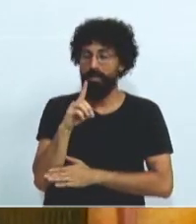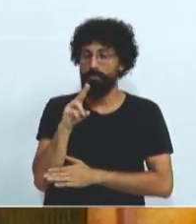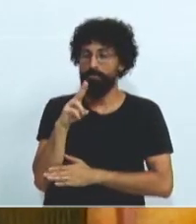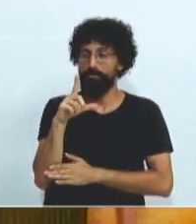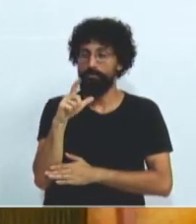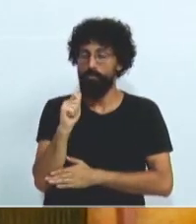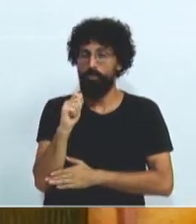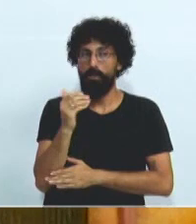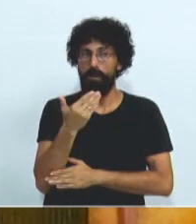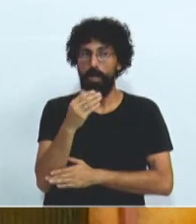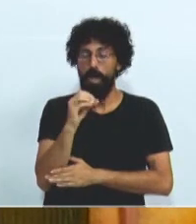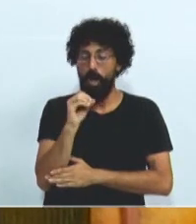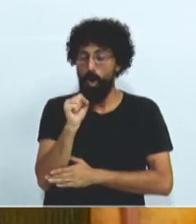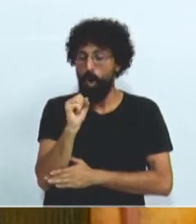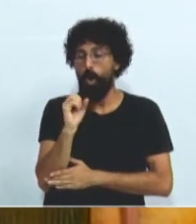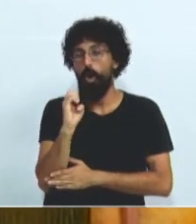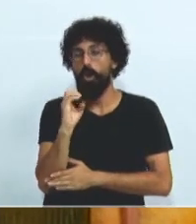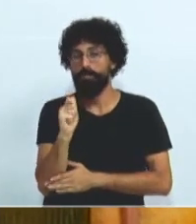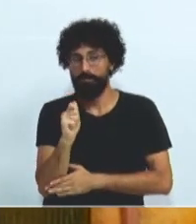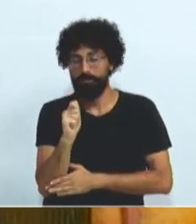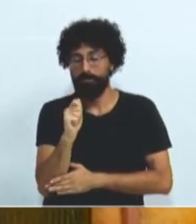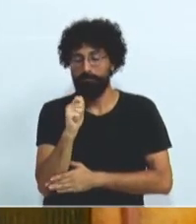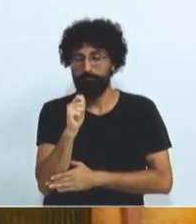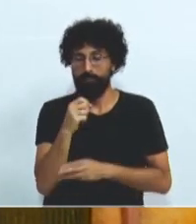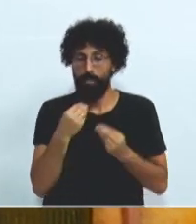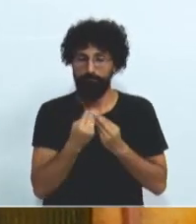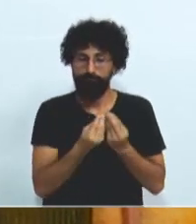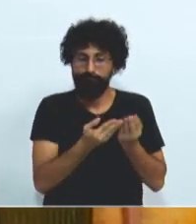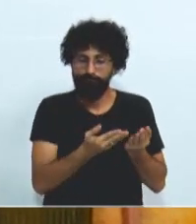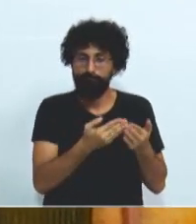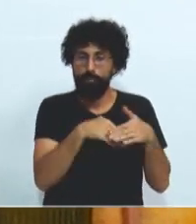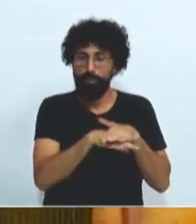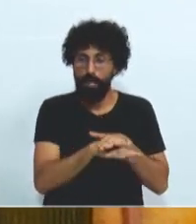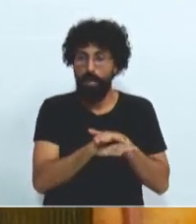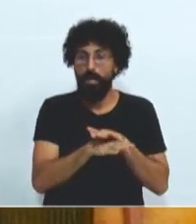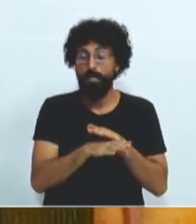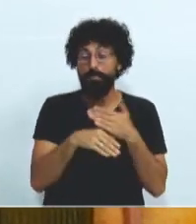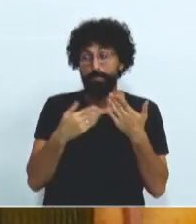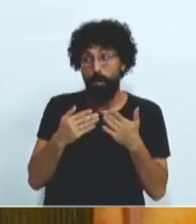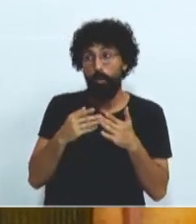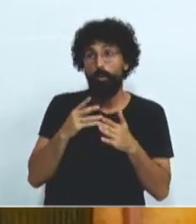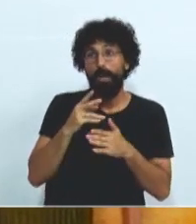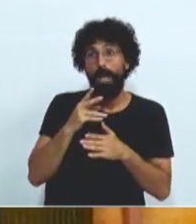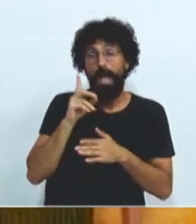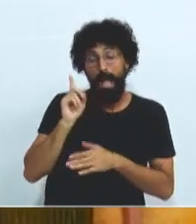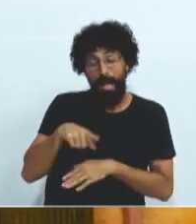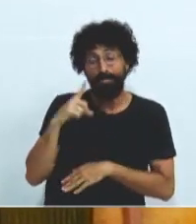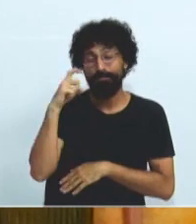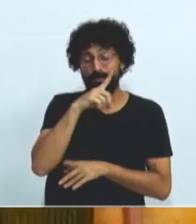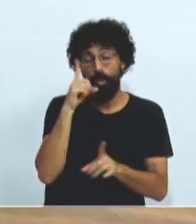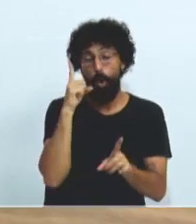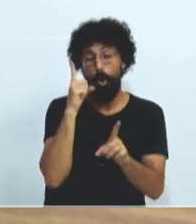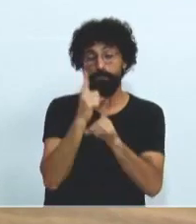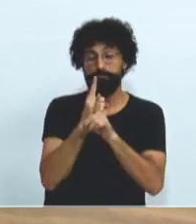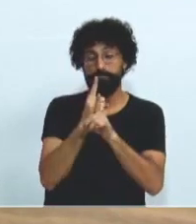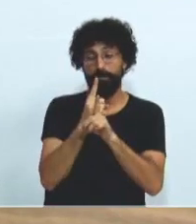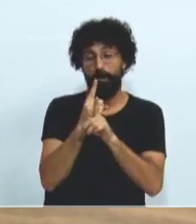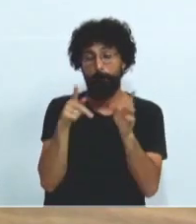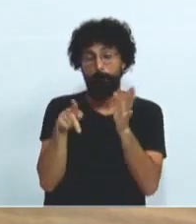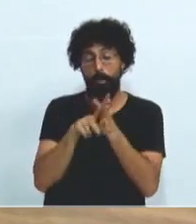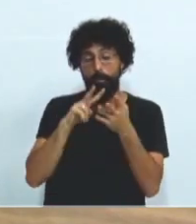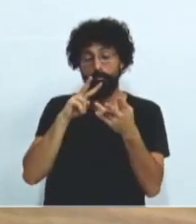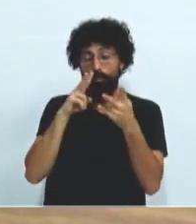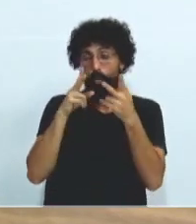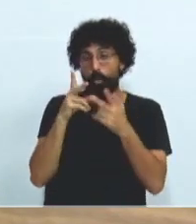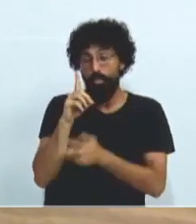a gente fica muito feliz em ver isso, então... Tem uma porcentagem que a gente fala de 1 para 100 mil a chance de você encontrar um